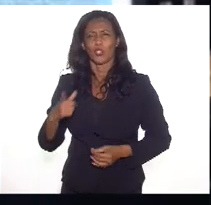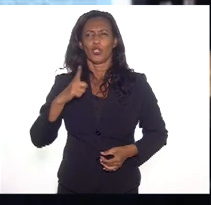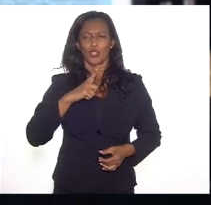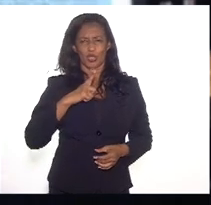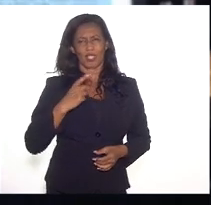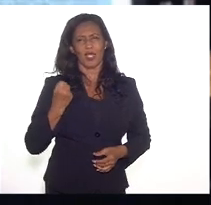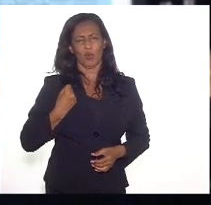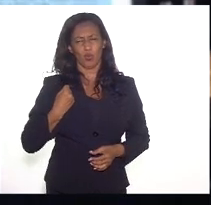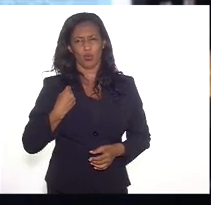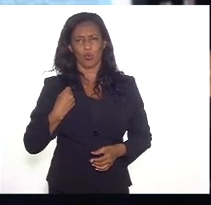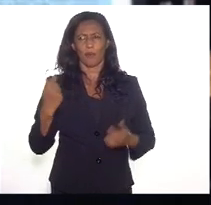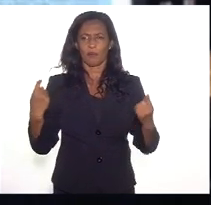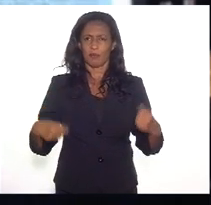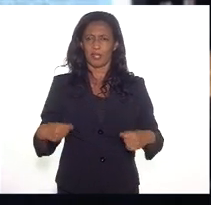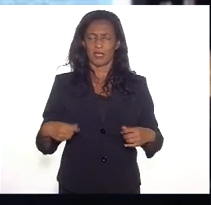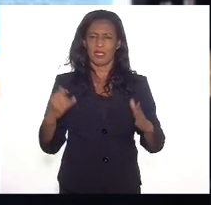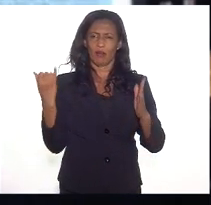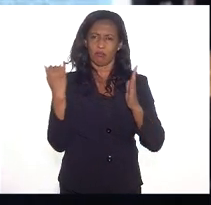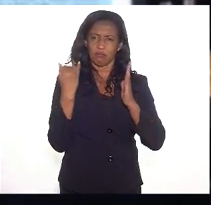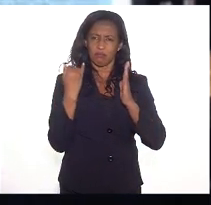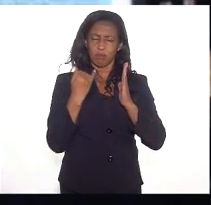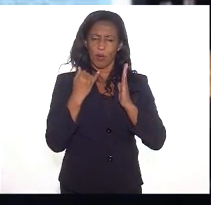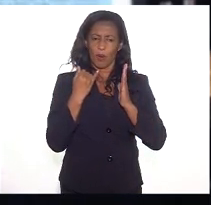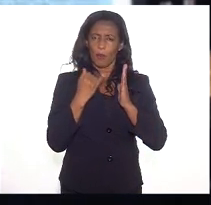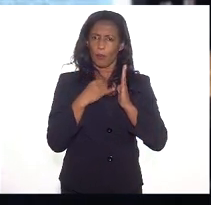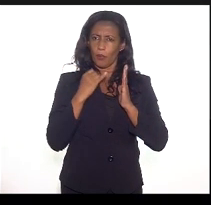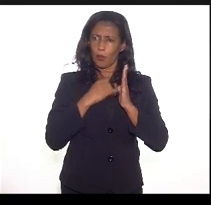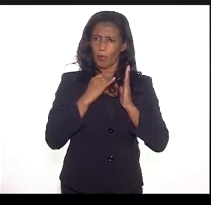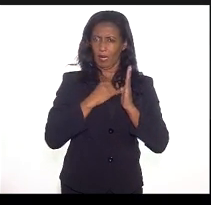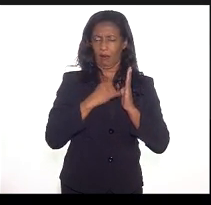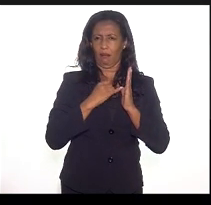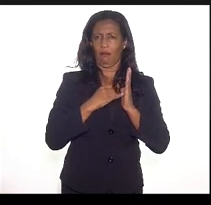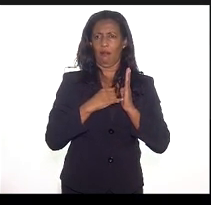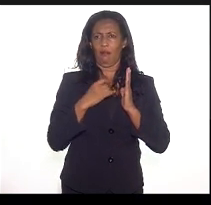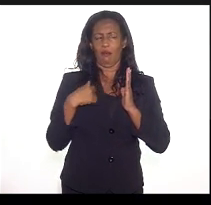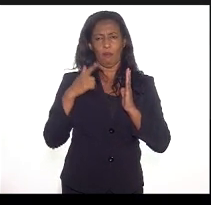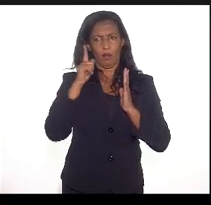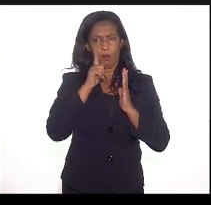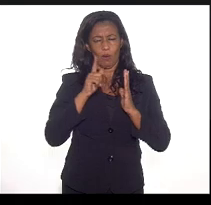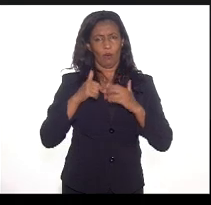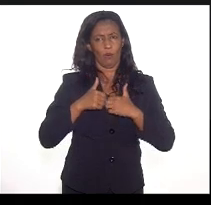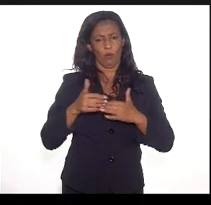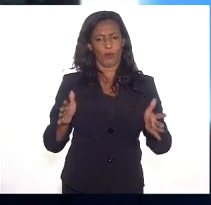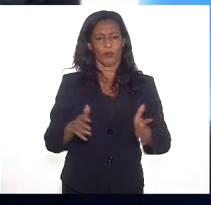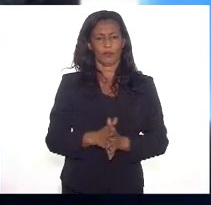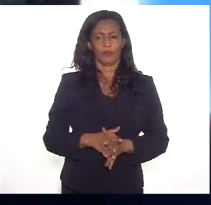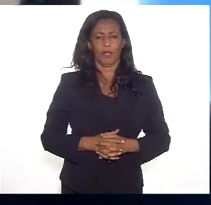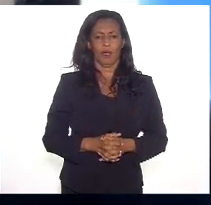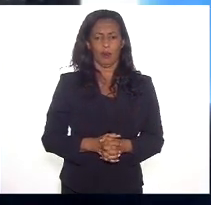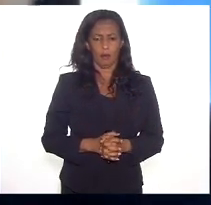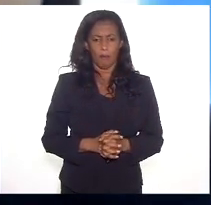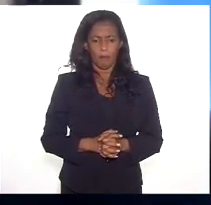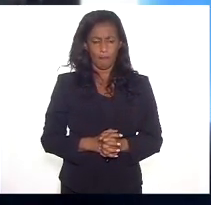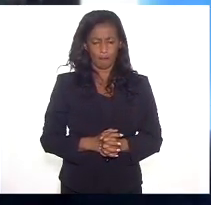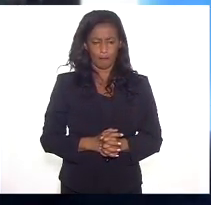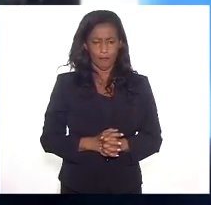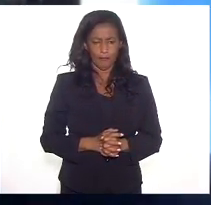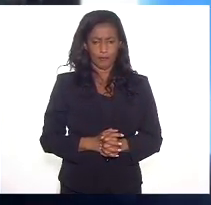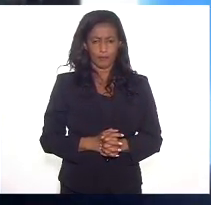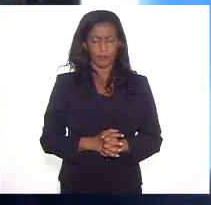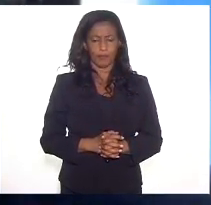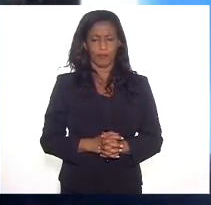pedir que seja publicado para que a gente faça a instalação. Obrigado, tá bom, presidente. Tá feito o registro aqui. A hora que terminar a sessão, eu trato disso